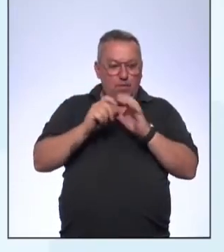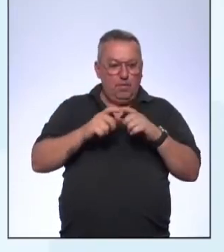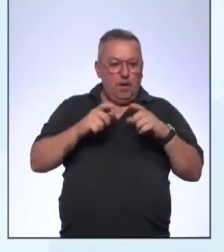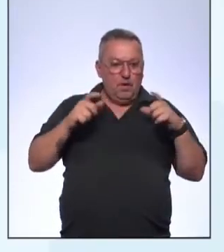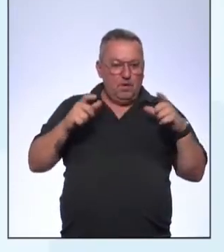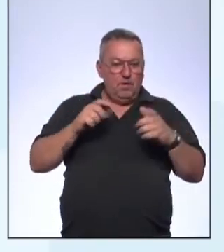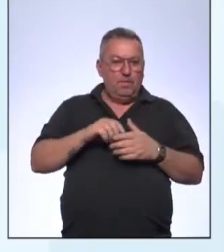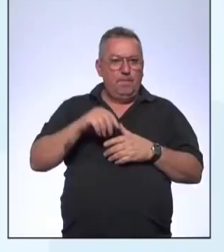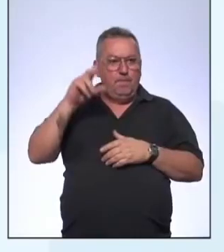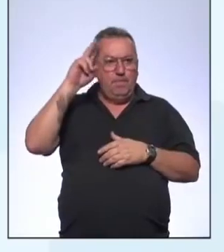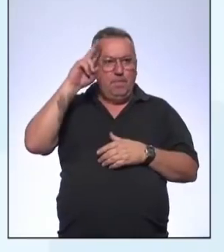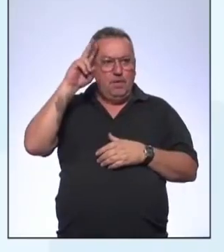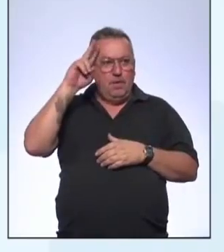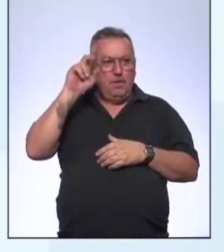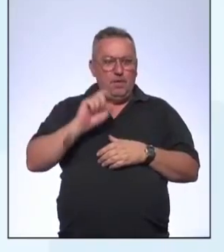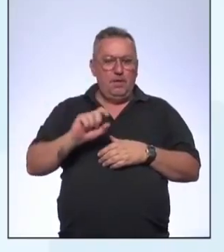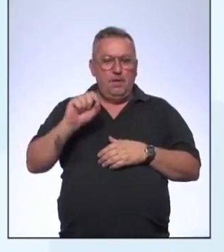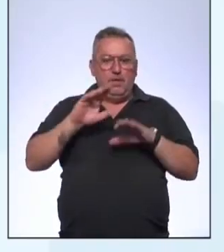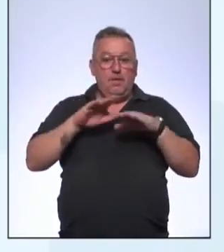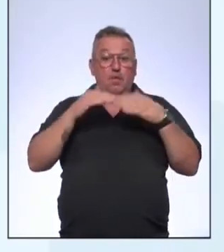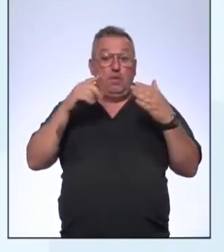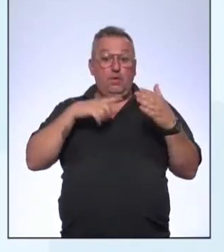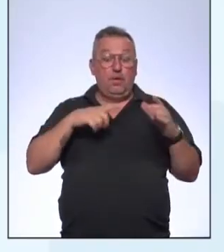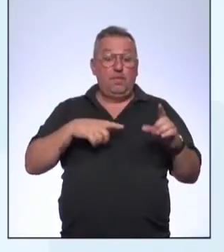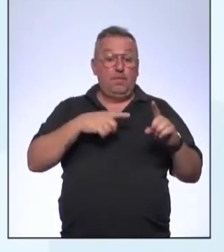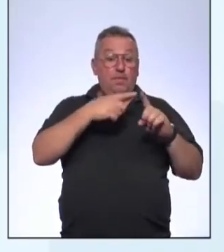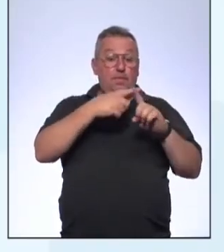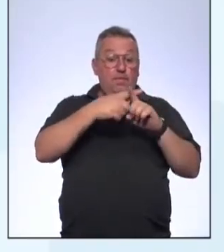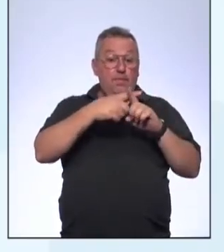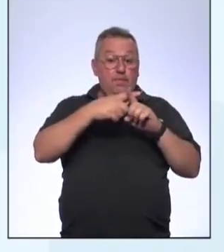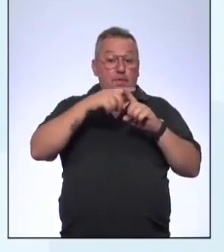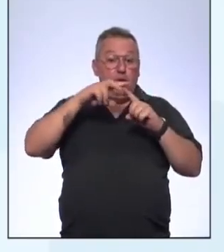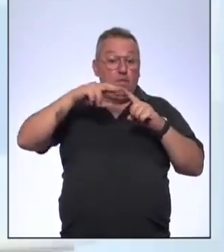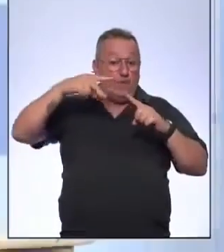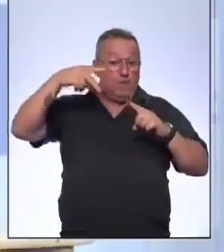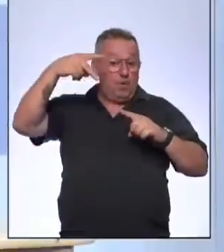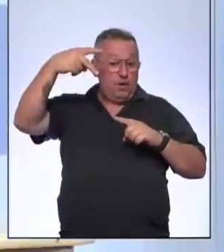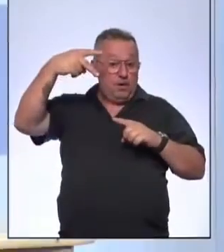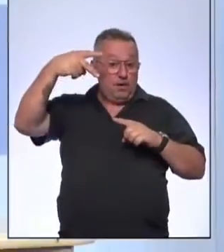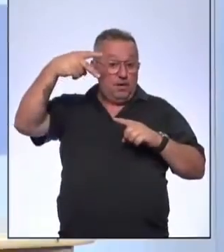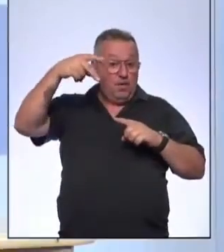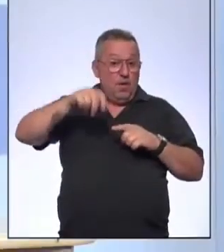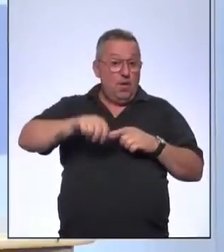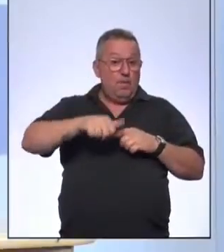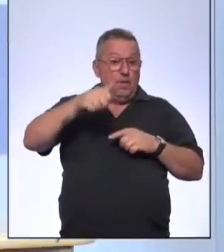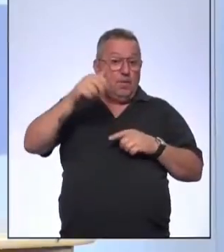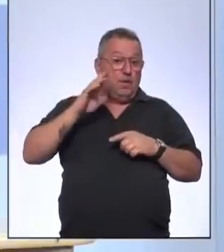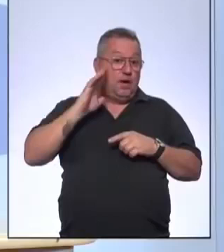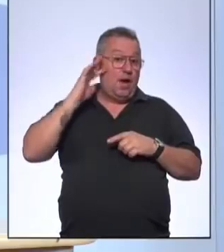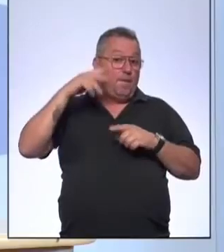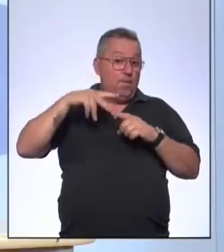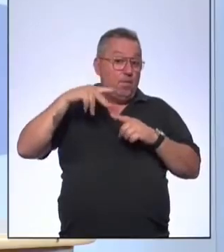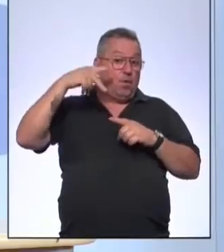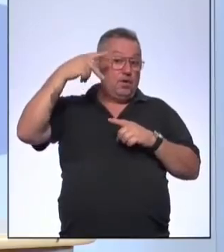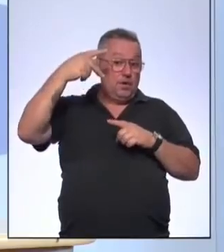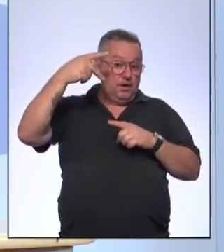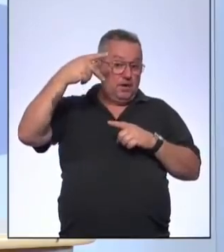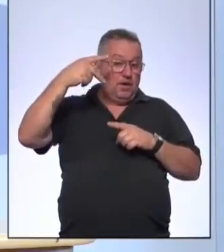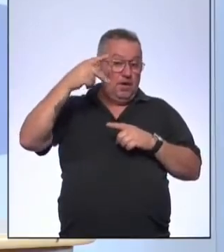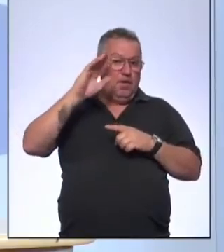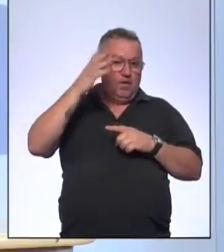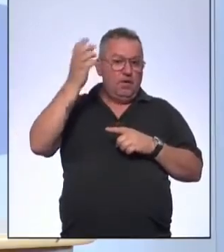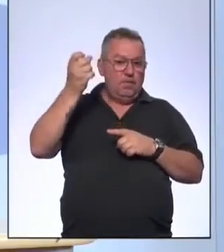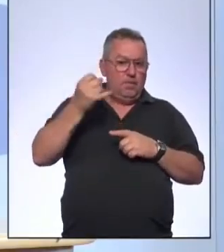ali. E lembrando que, quando eu tenho uma multiplicação e uma potência, primeiro eu resolvo a potência, como o professor